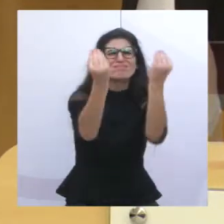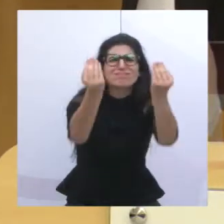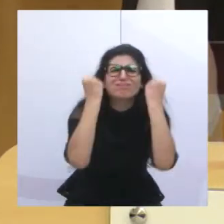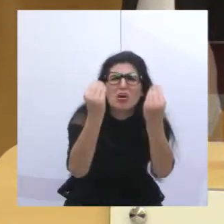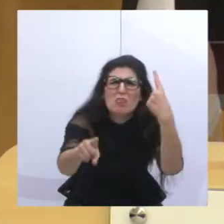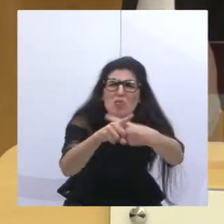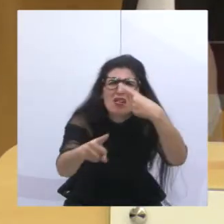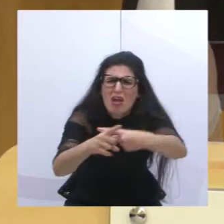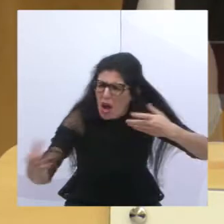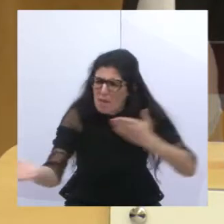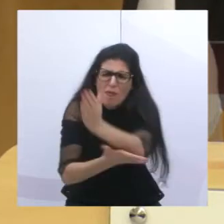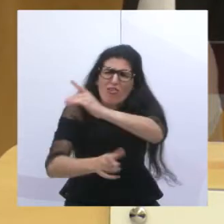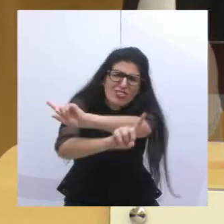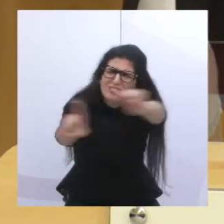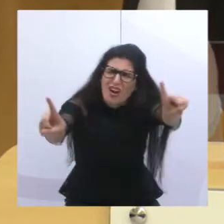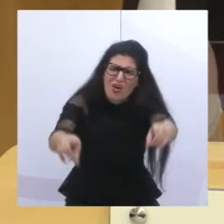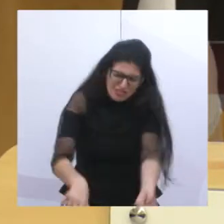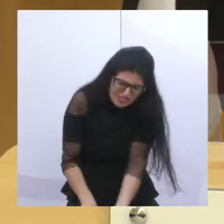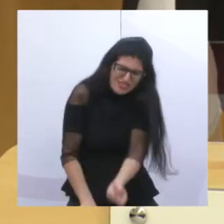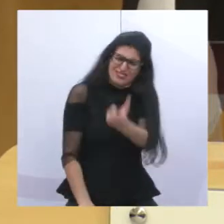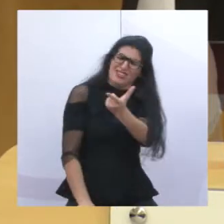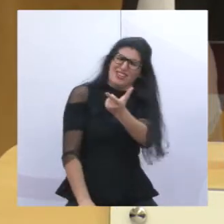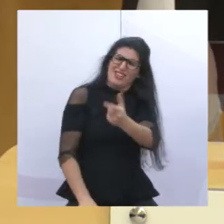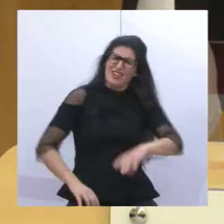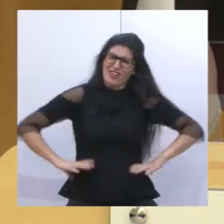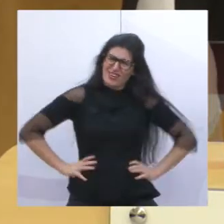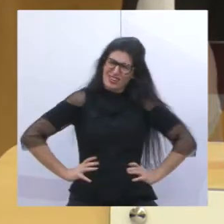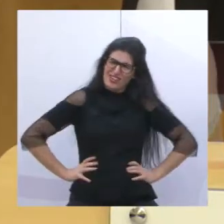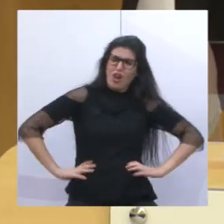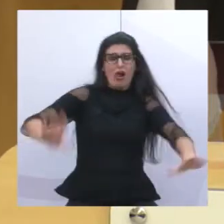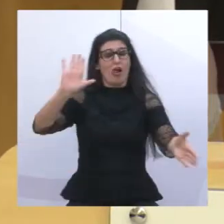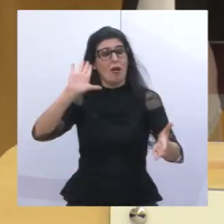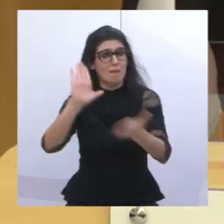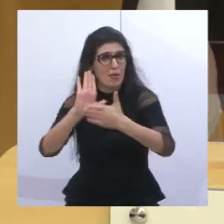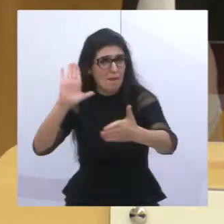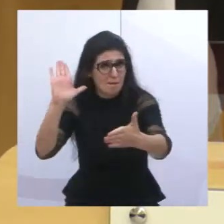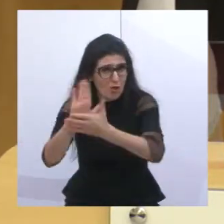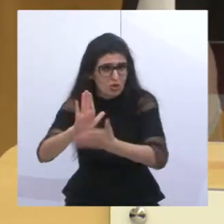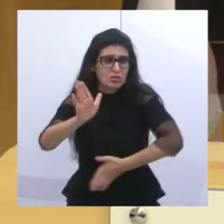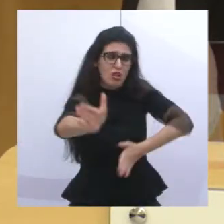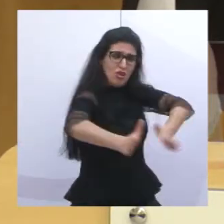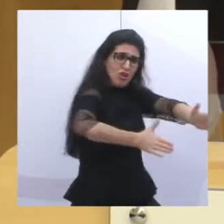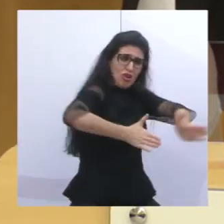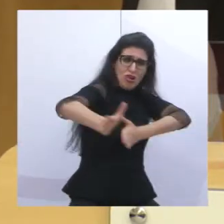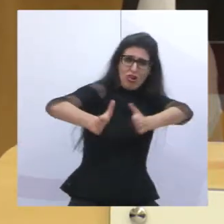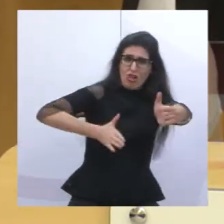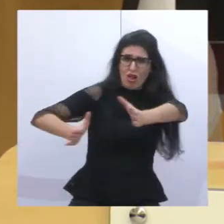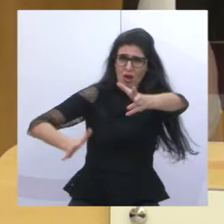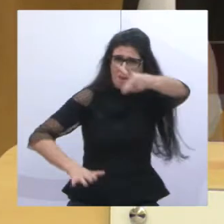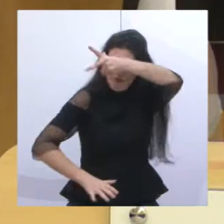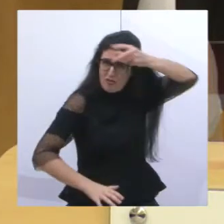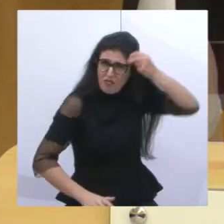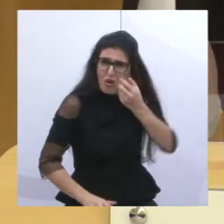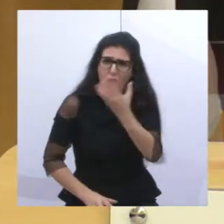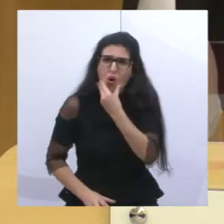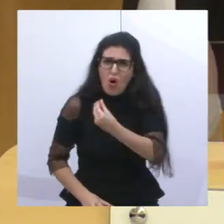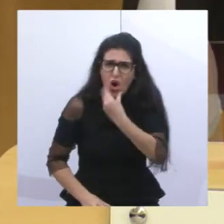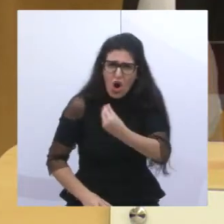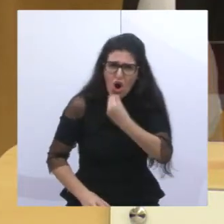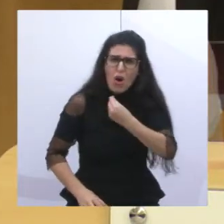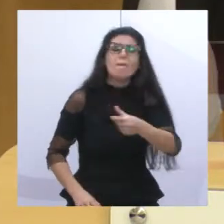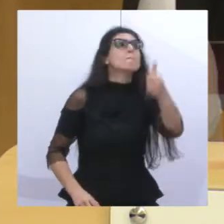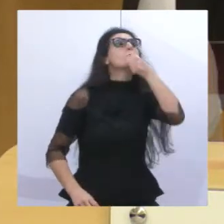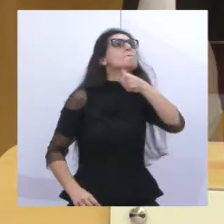que, no plano de governo do atual gestor, ele colocou que ele iria abrir